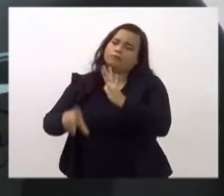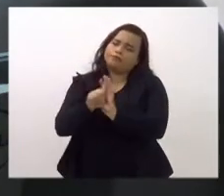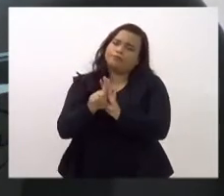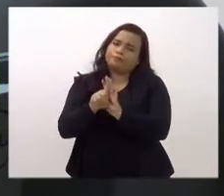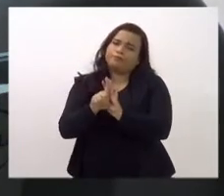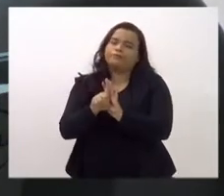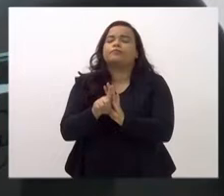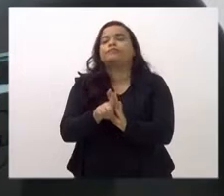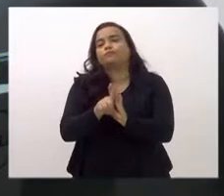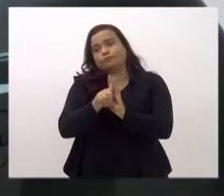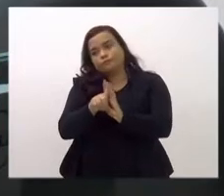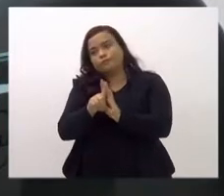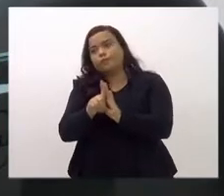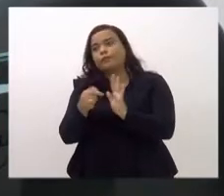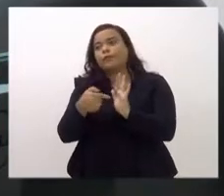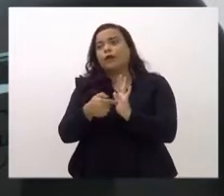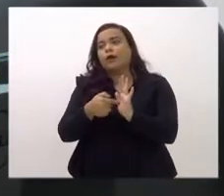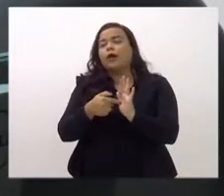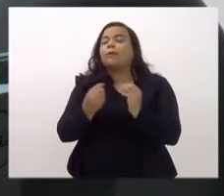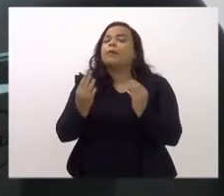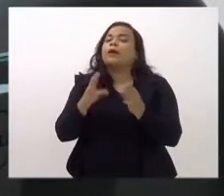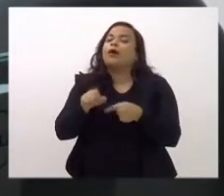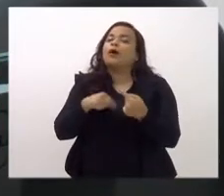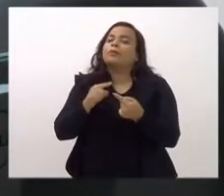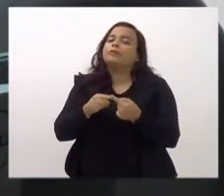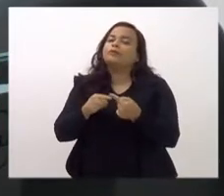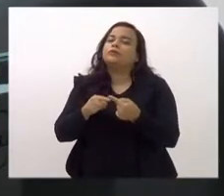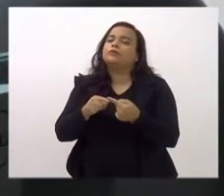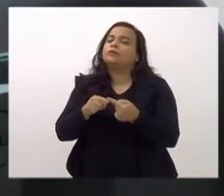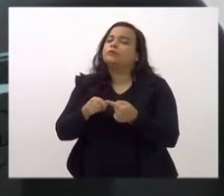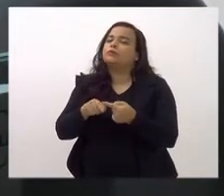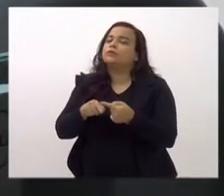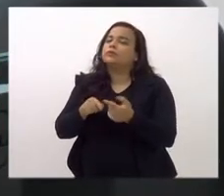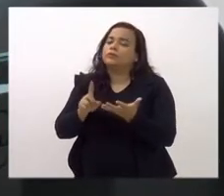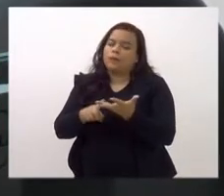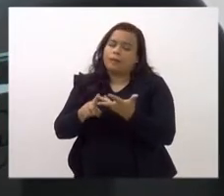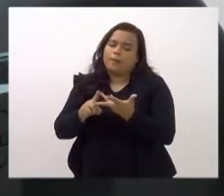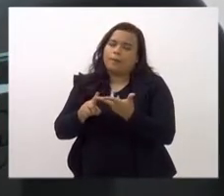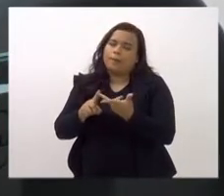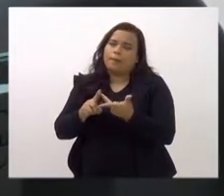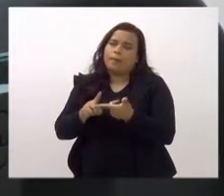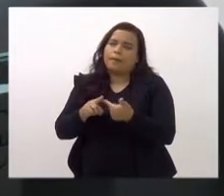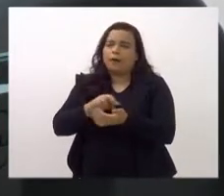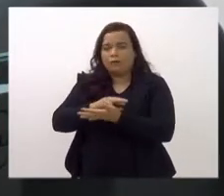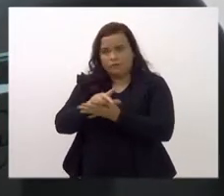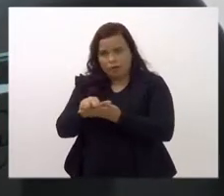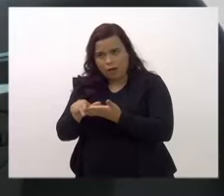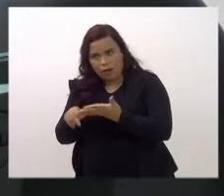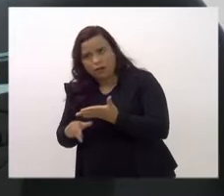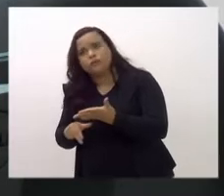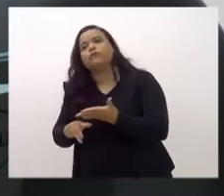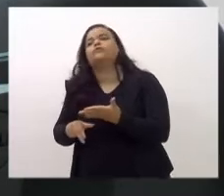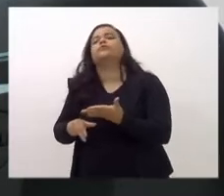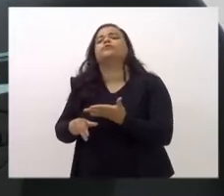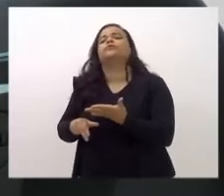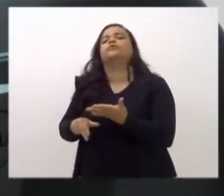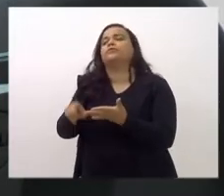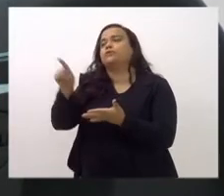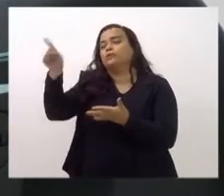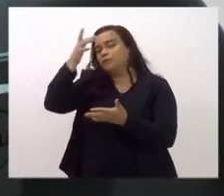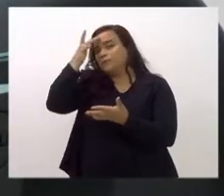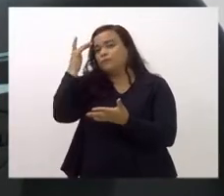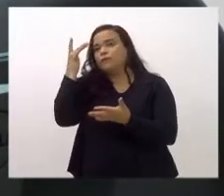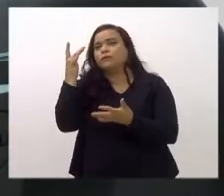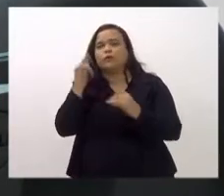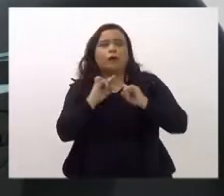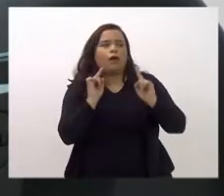que buscasse sanar os pontos que eram apontados por os que questionavam